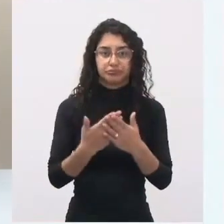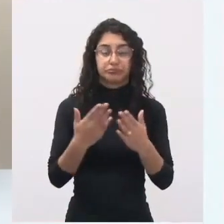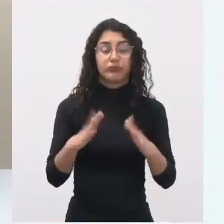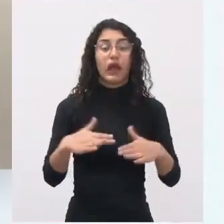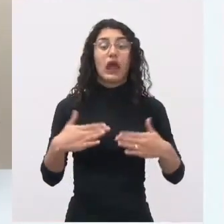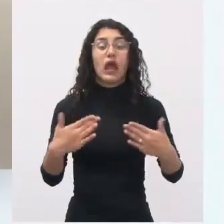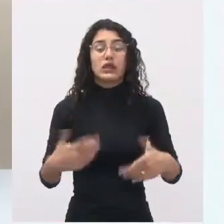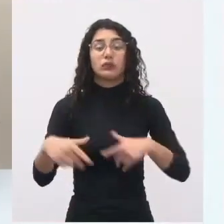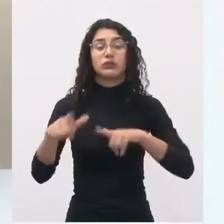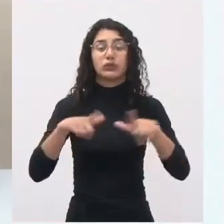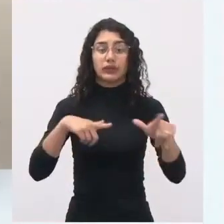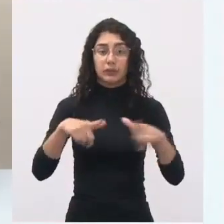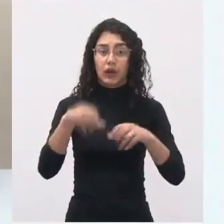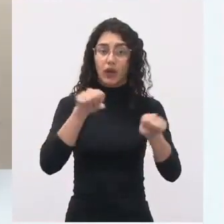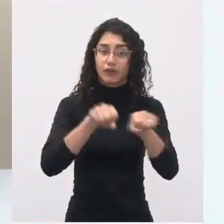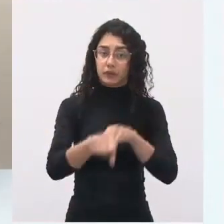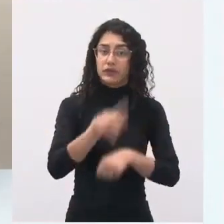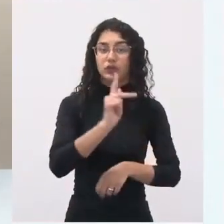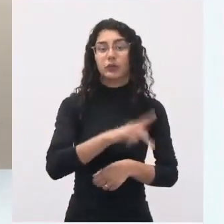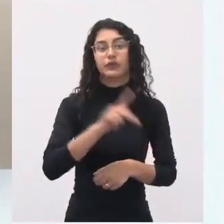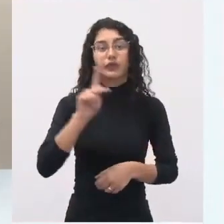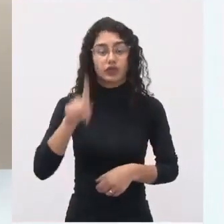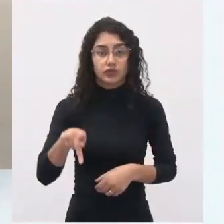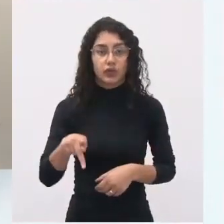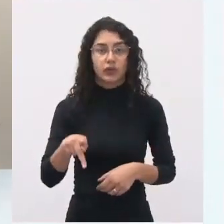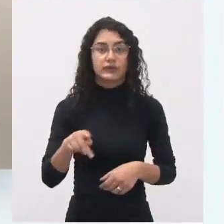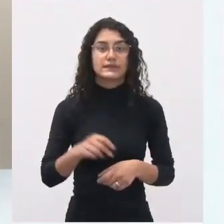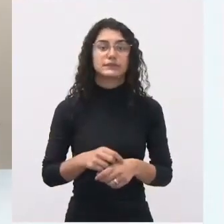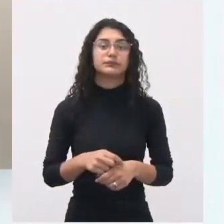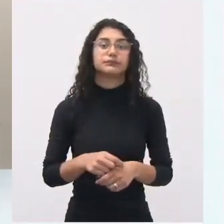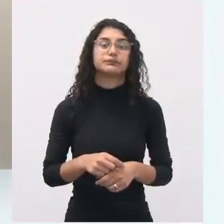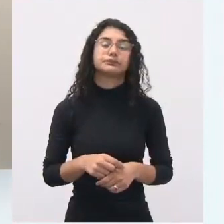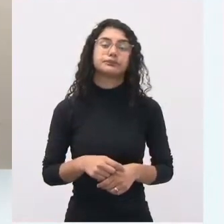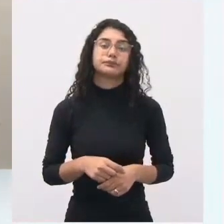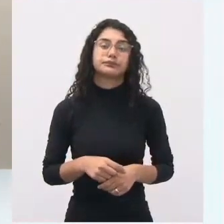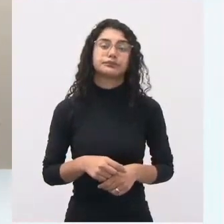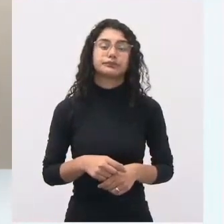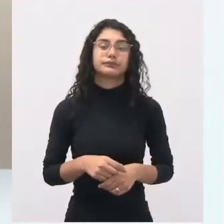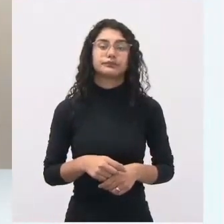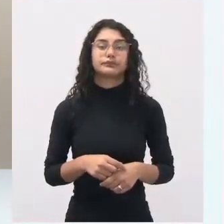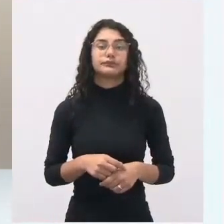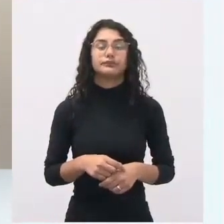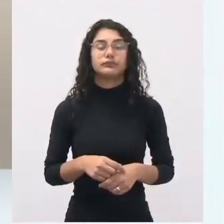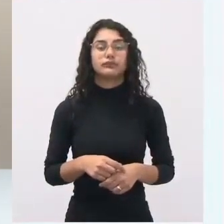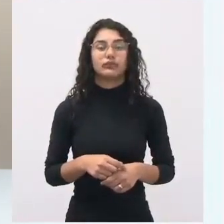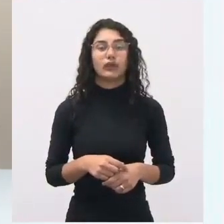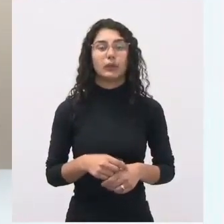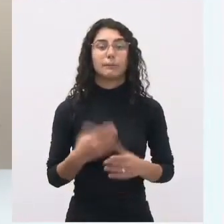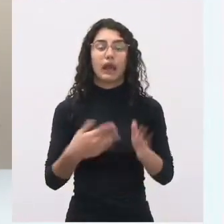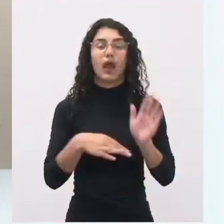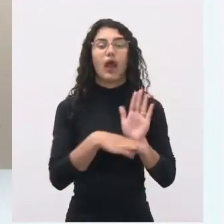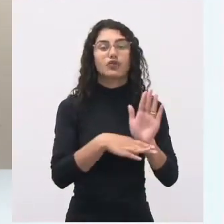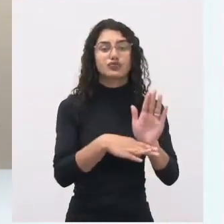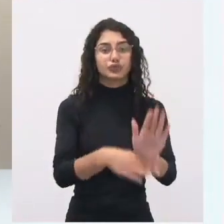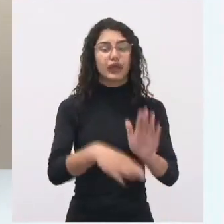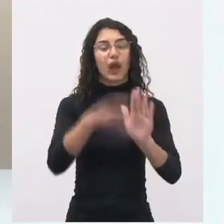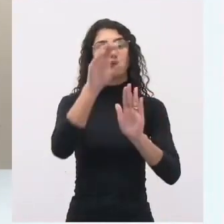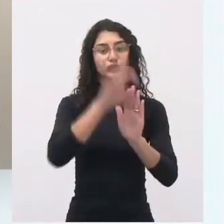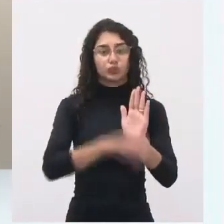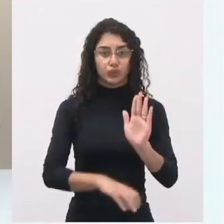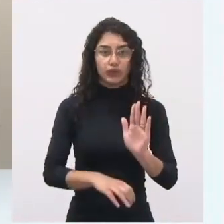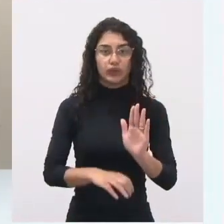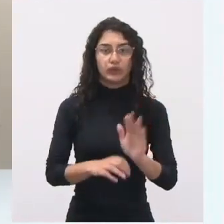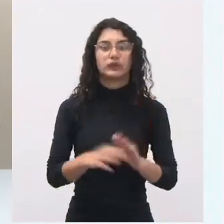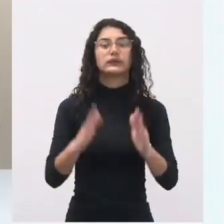com formação de professores online e presencialmente para colaborar com a implementação dos currículos